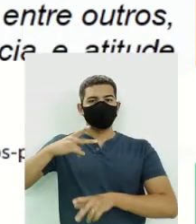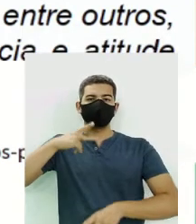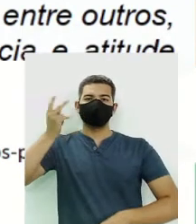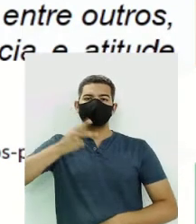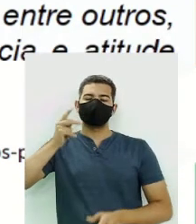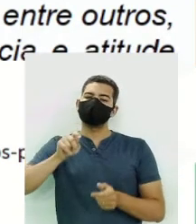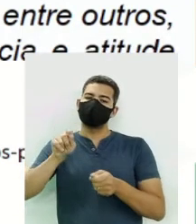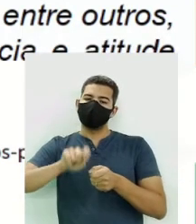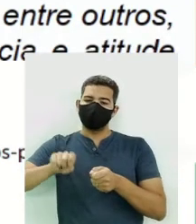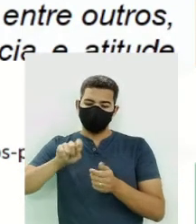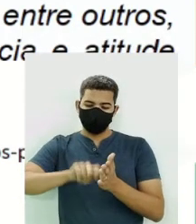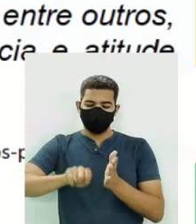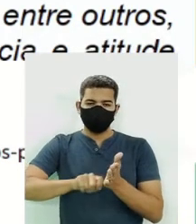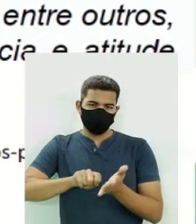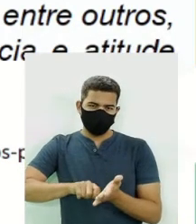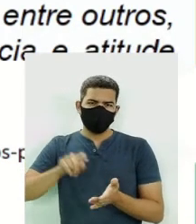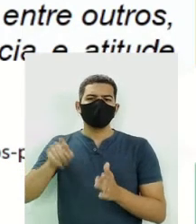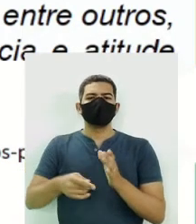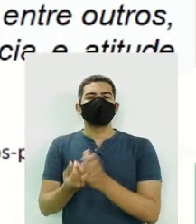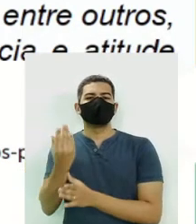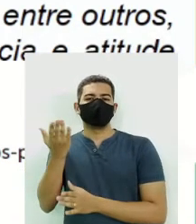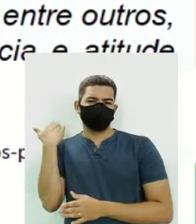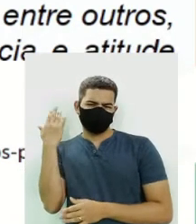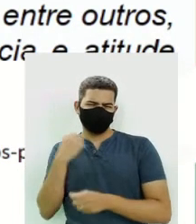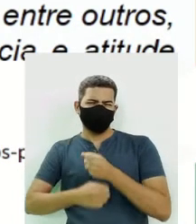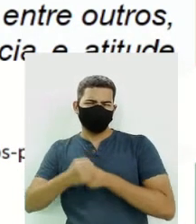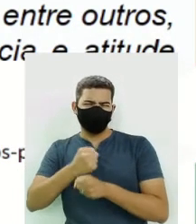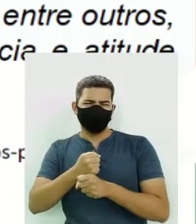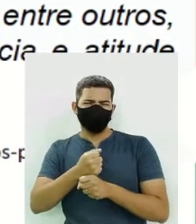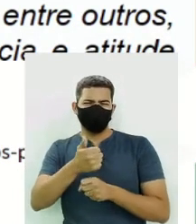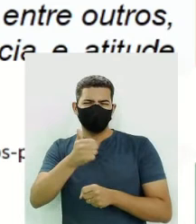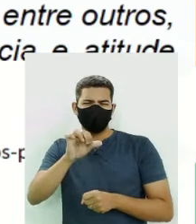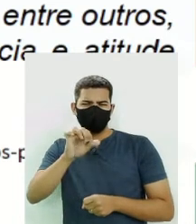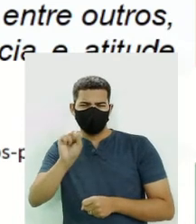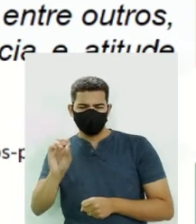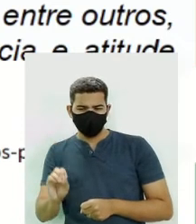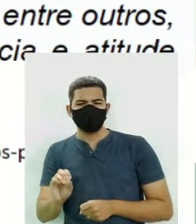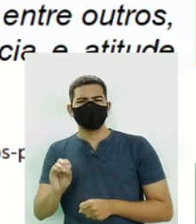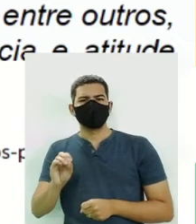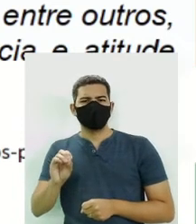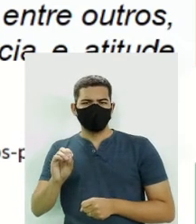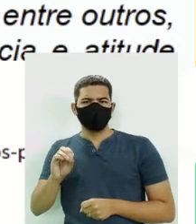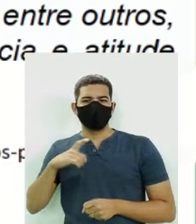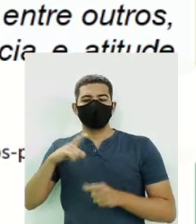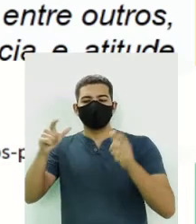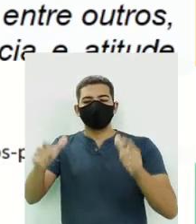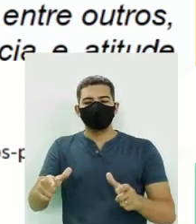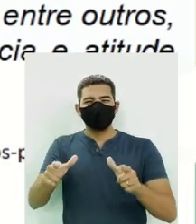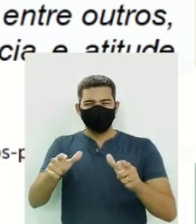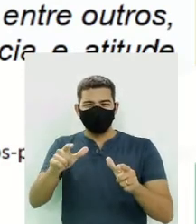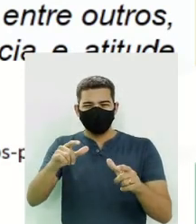falada e ela surge lá nos Estados Unidos, em Chicago especificamente, no ano de